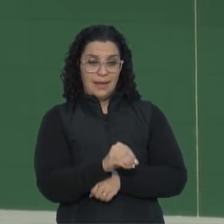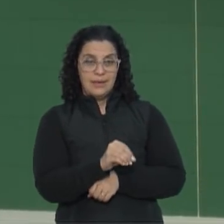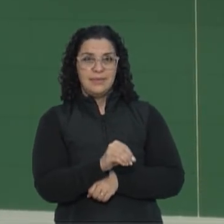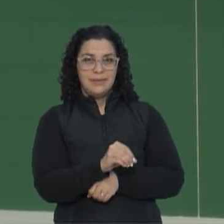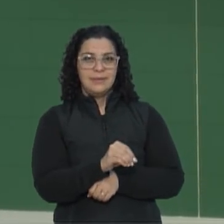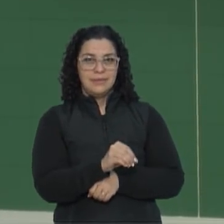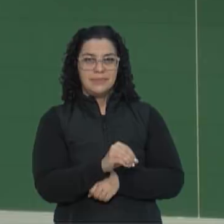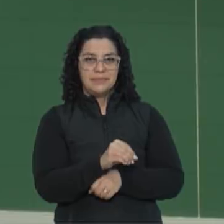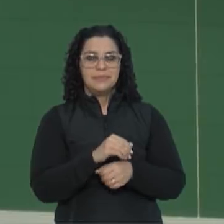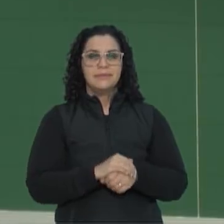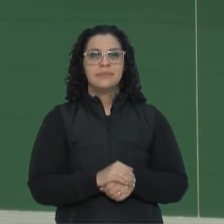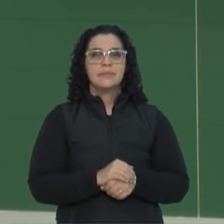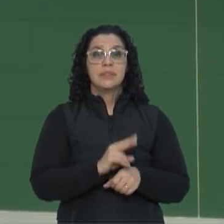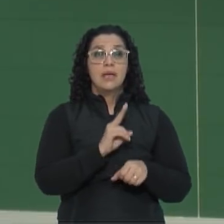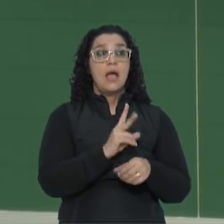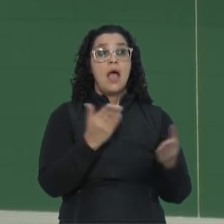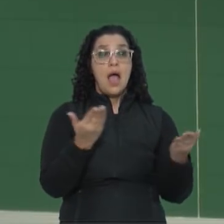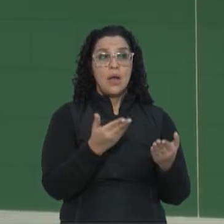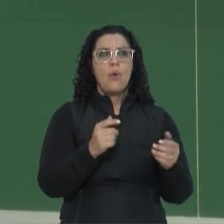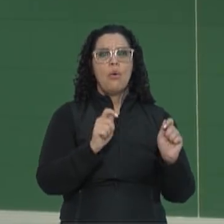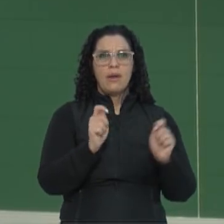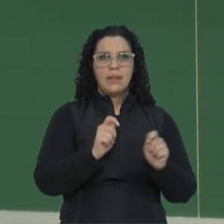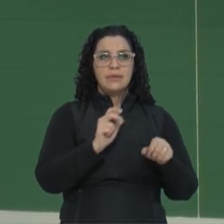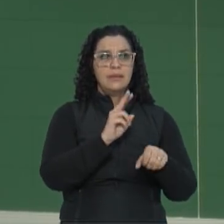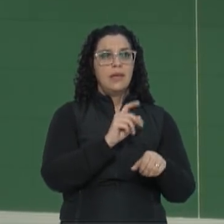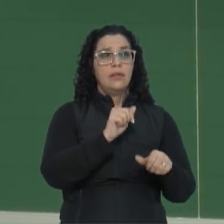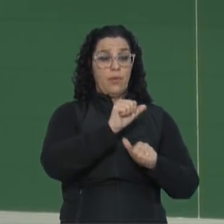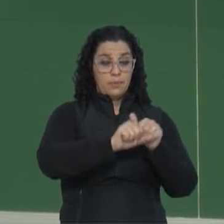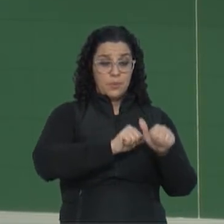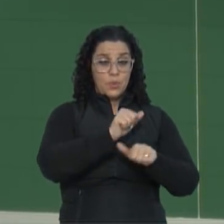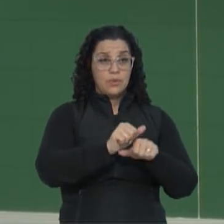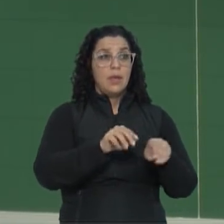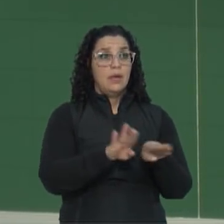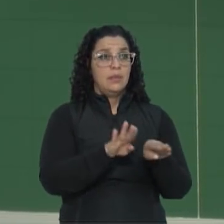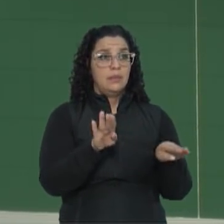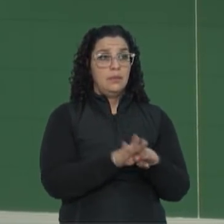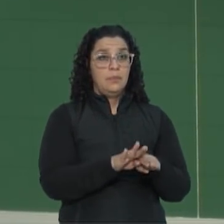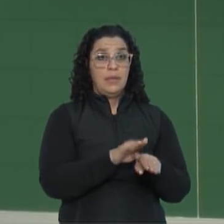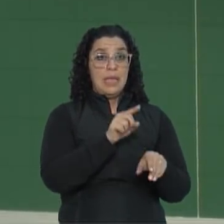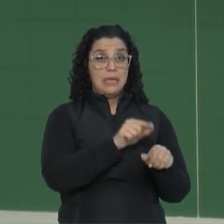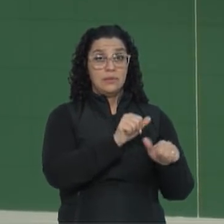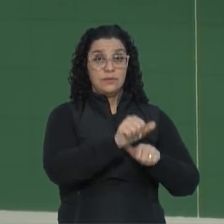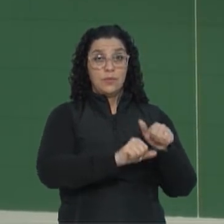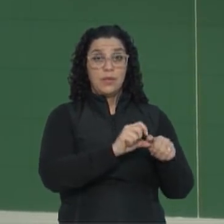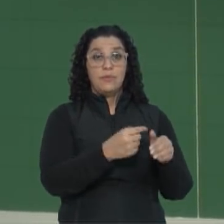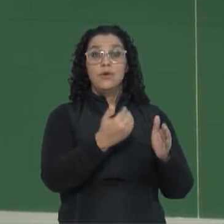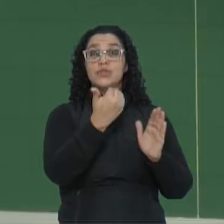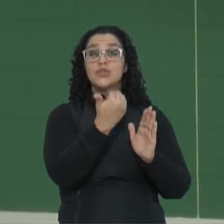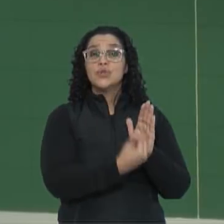10 unidades. Ah, agora eu consigo transformar 10 unidades.